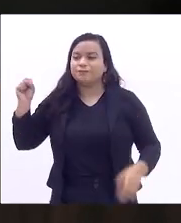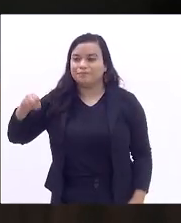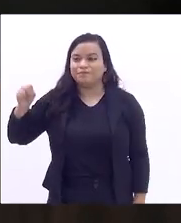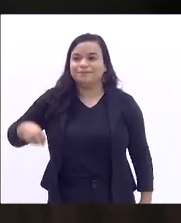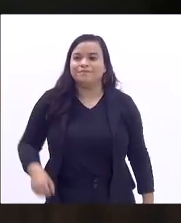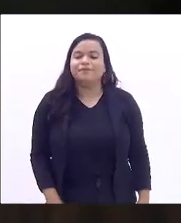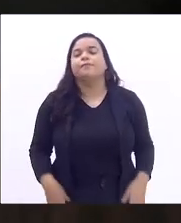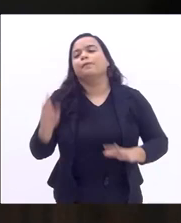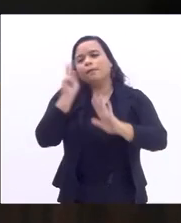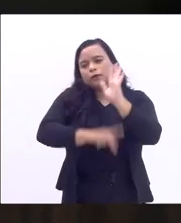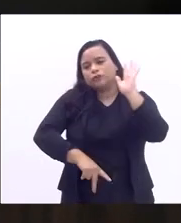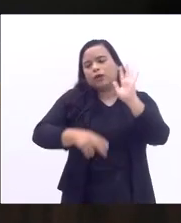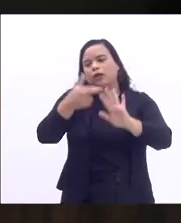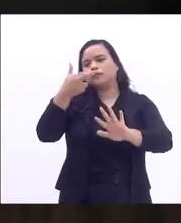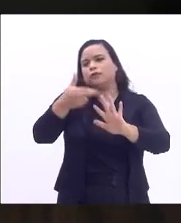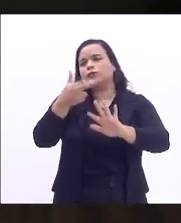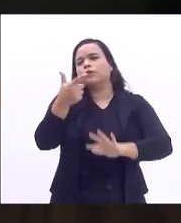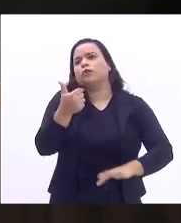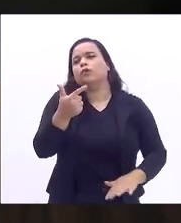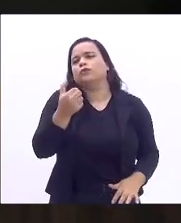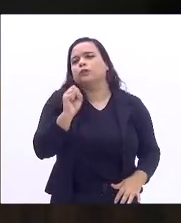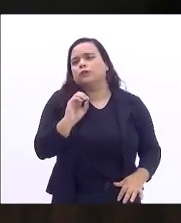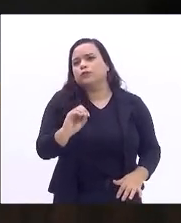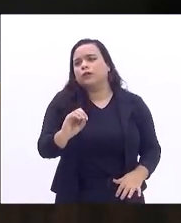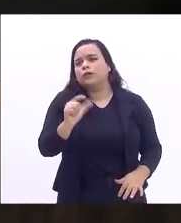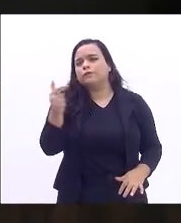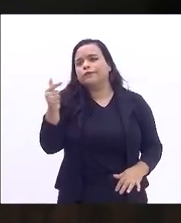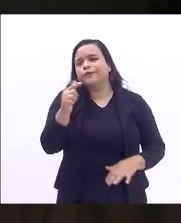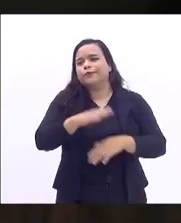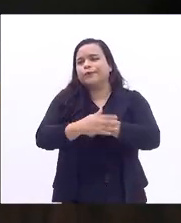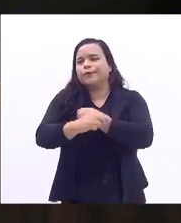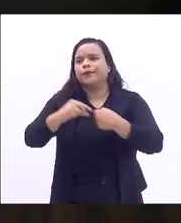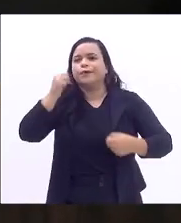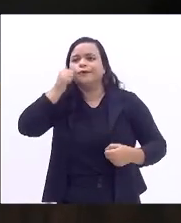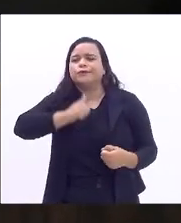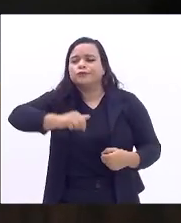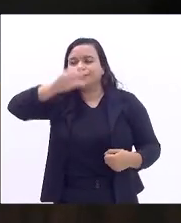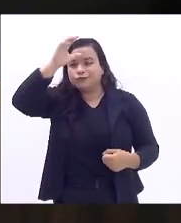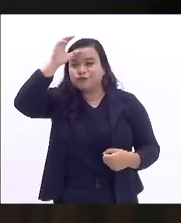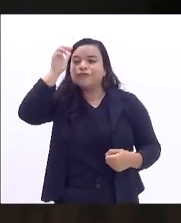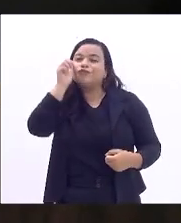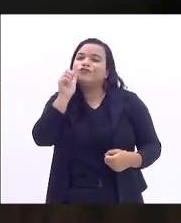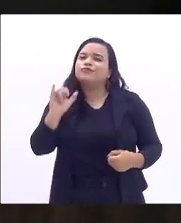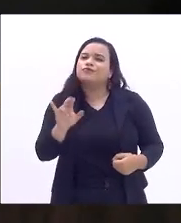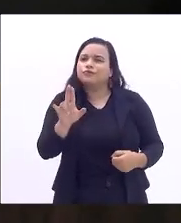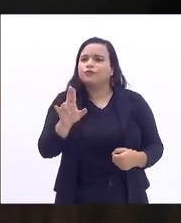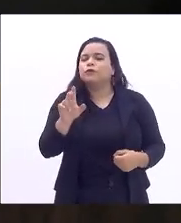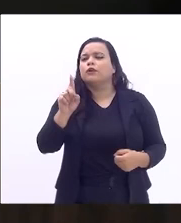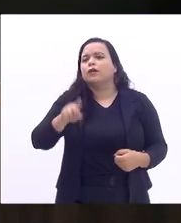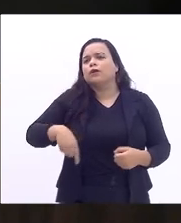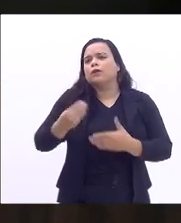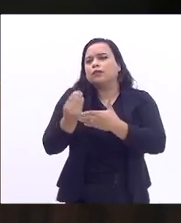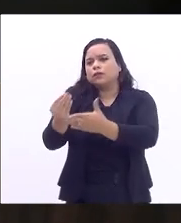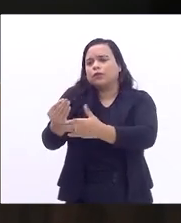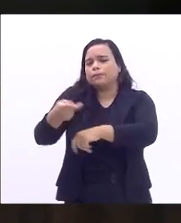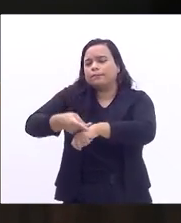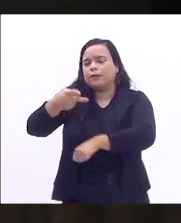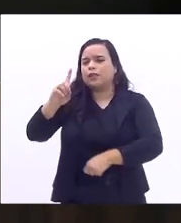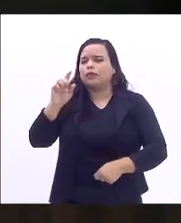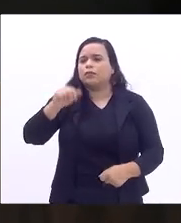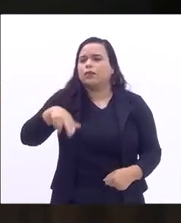e olha a solução 28022 de autoria Deputado da tia Ju concede o prêmio Dandara a senhora Fernanda Machado